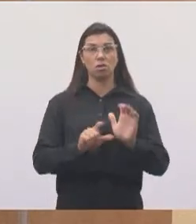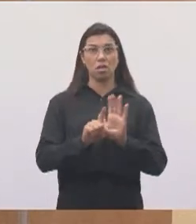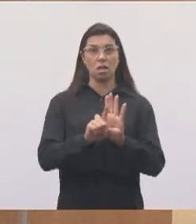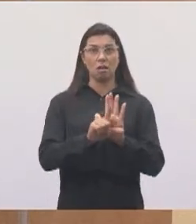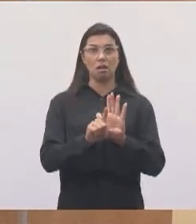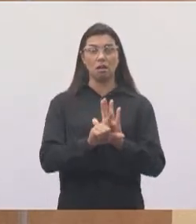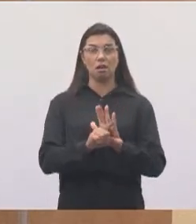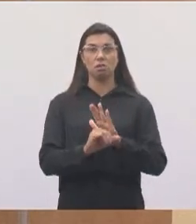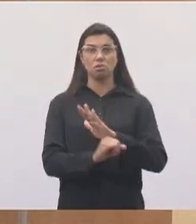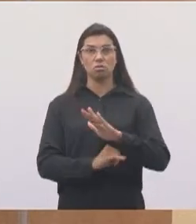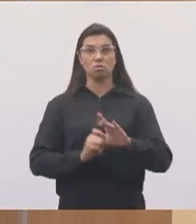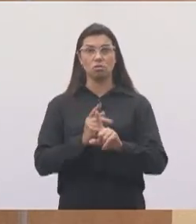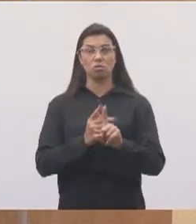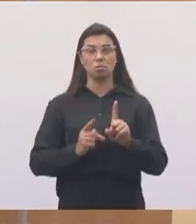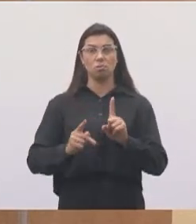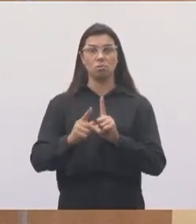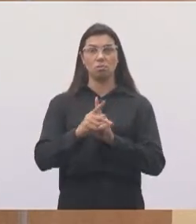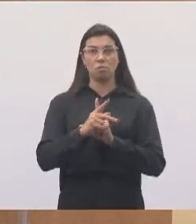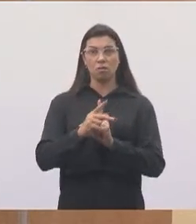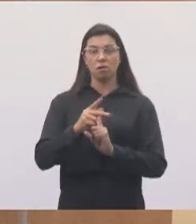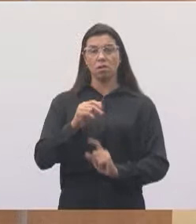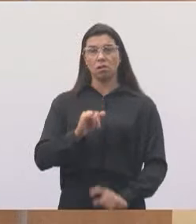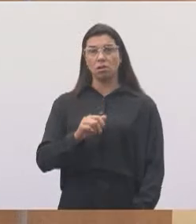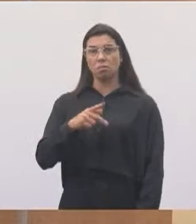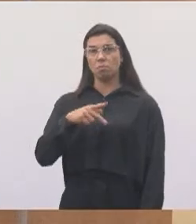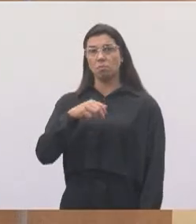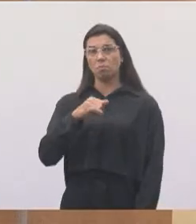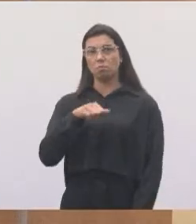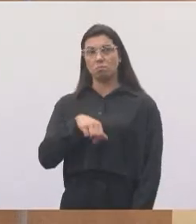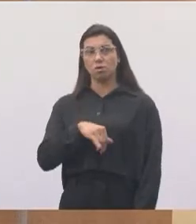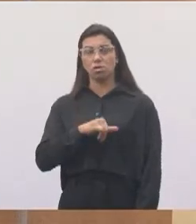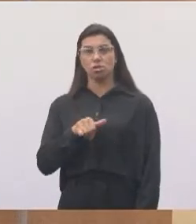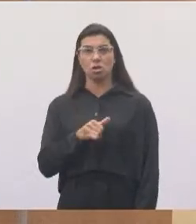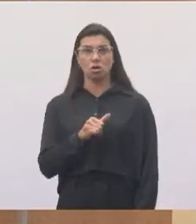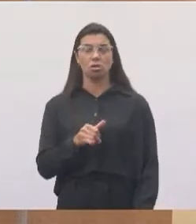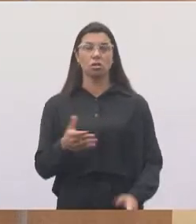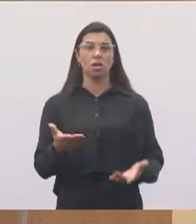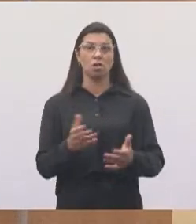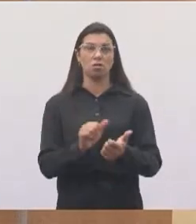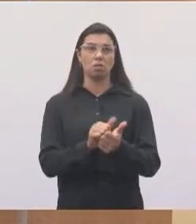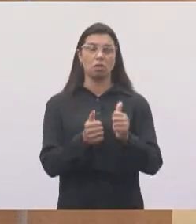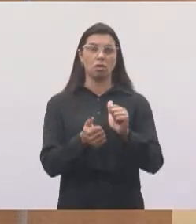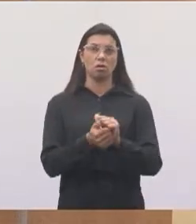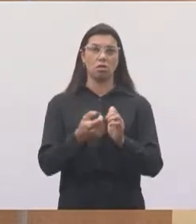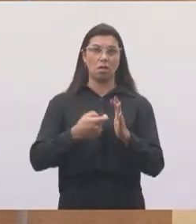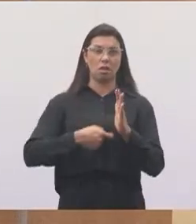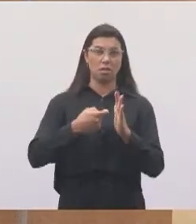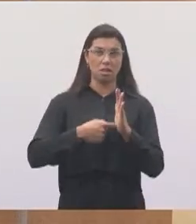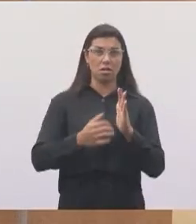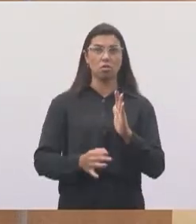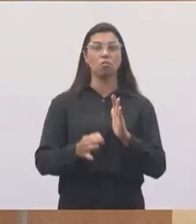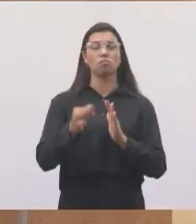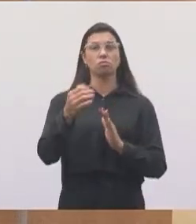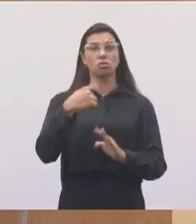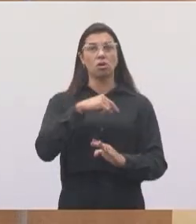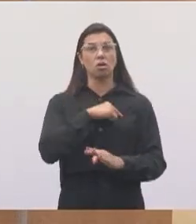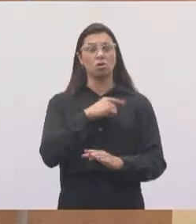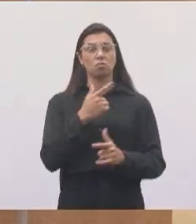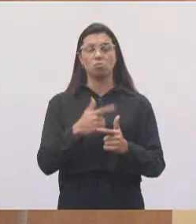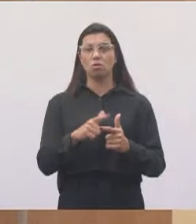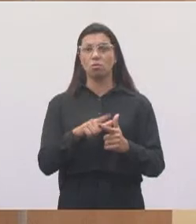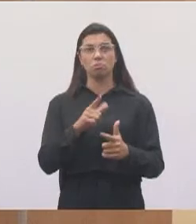do Instituto de Previdência, é um projeto importante para fazer as adequações da alíquota para que no futuro não venha a ter